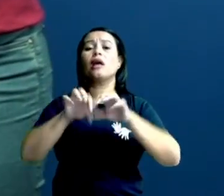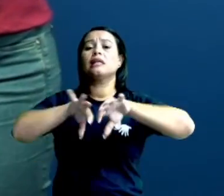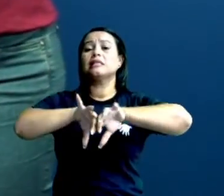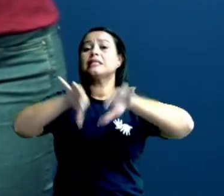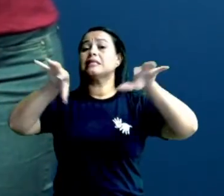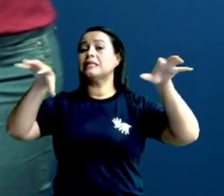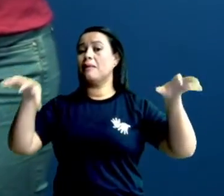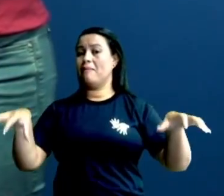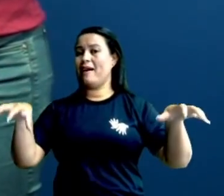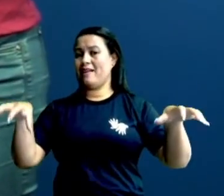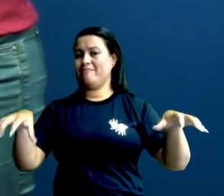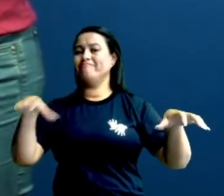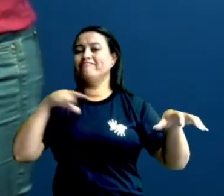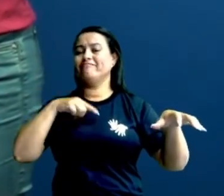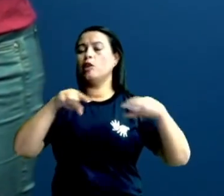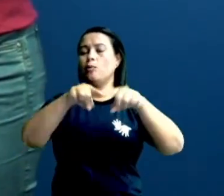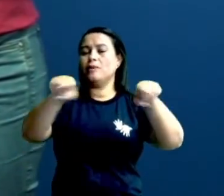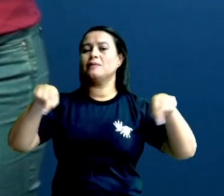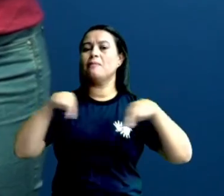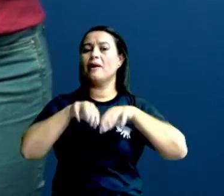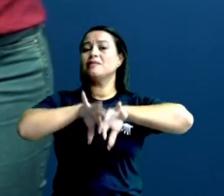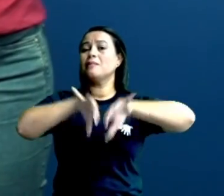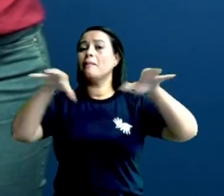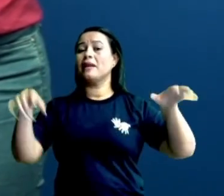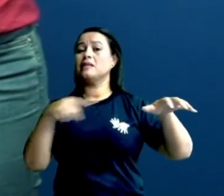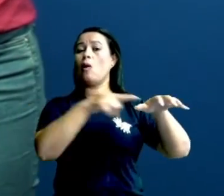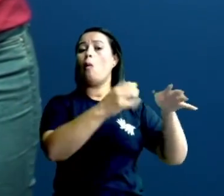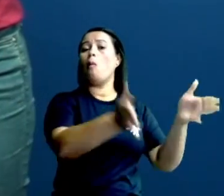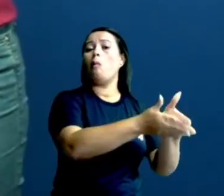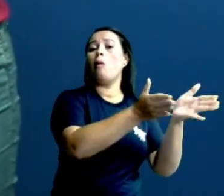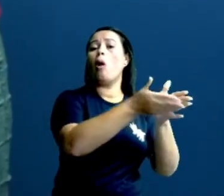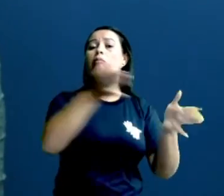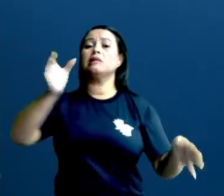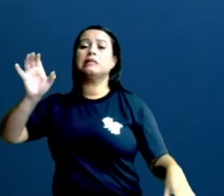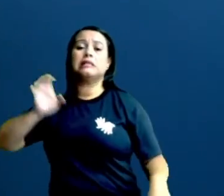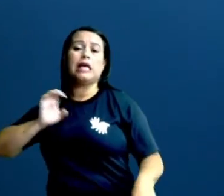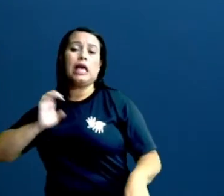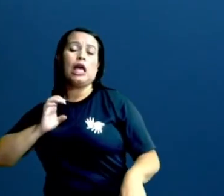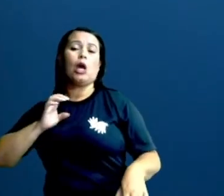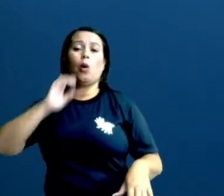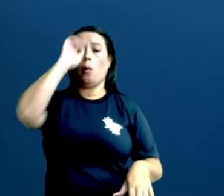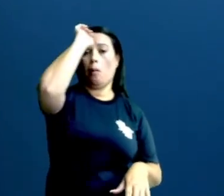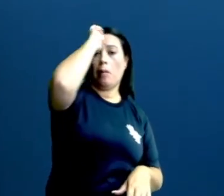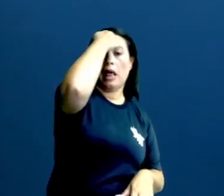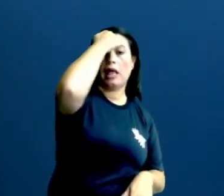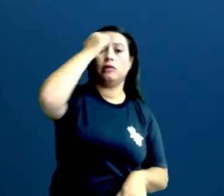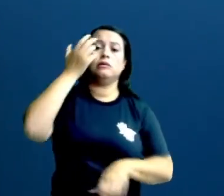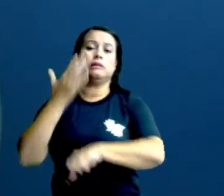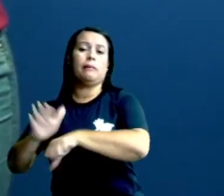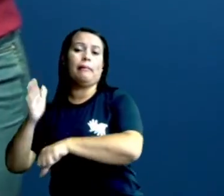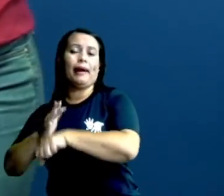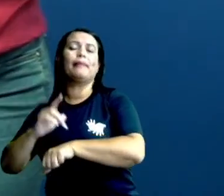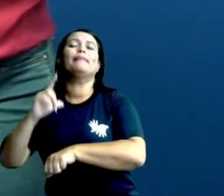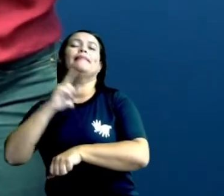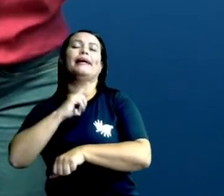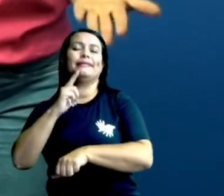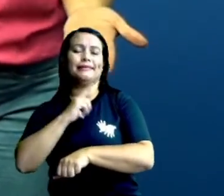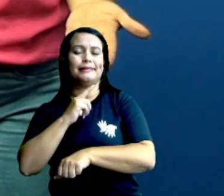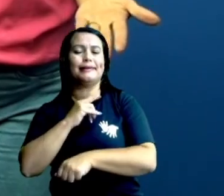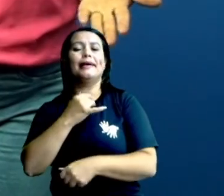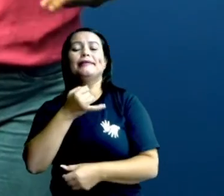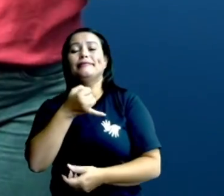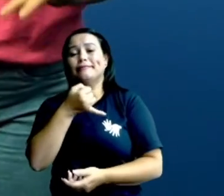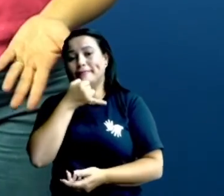um espaço, uma separação entre pobres e ricos, né? Entre pretos e brancos. Não era para existir, mas